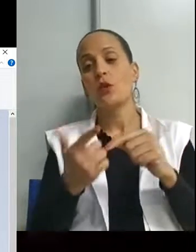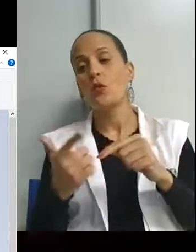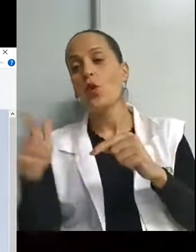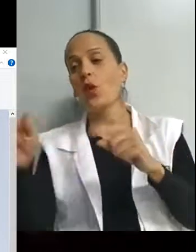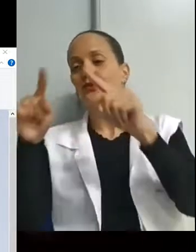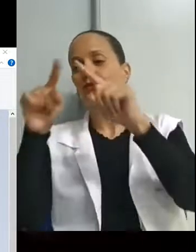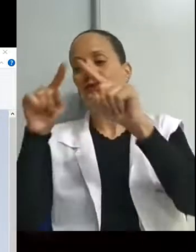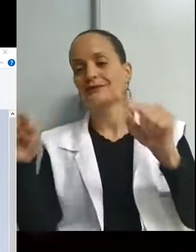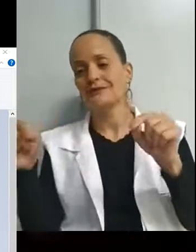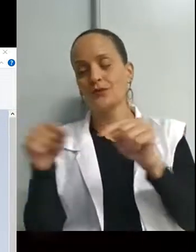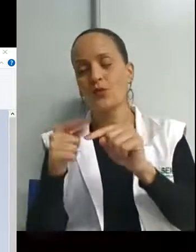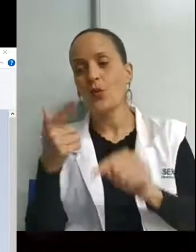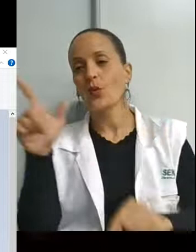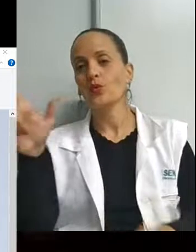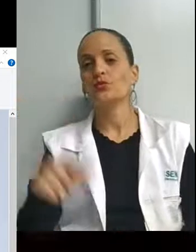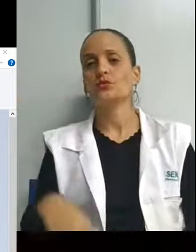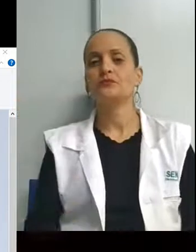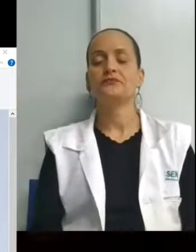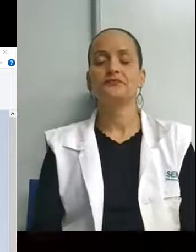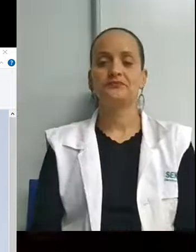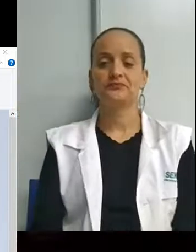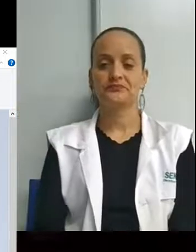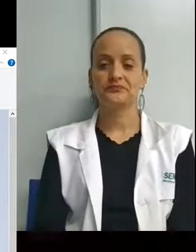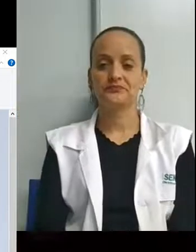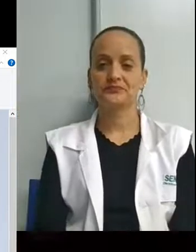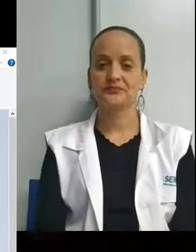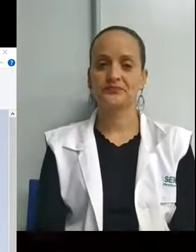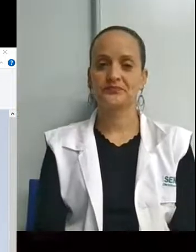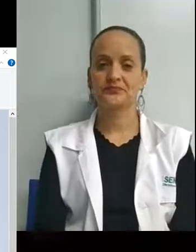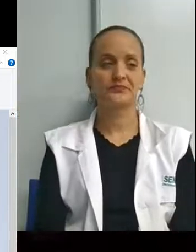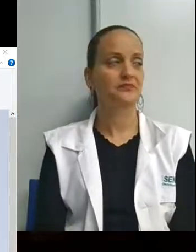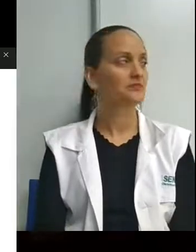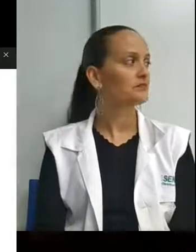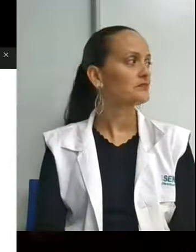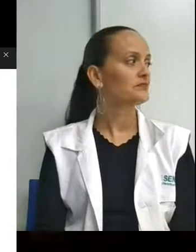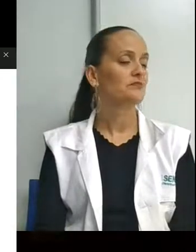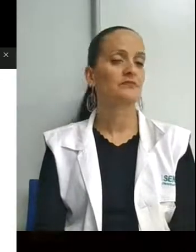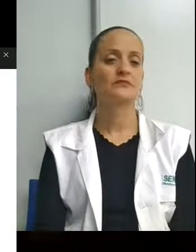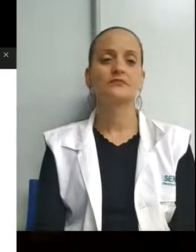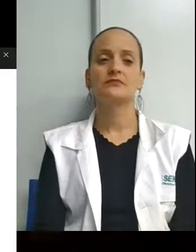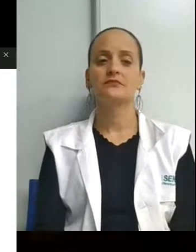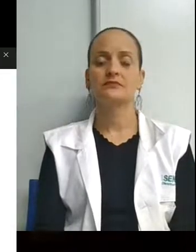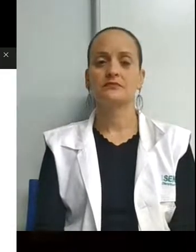professor? Que a gente usou lá na SAP 2. Deixa eu ver se eu tenho ele aqui já salvo.